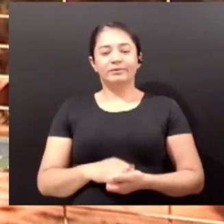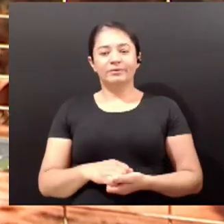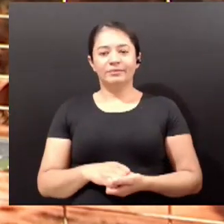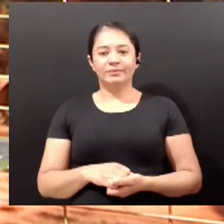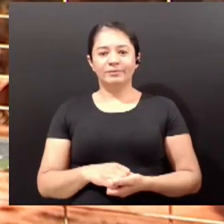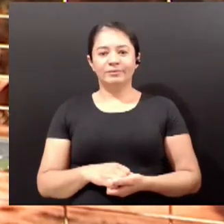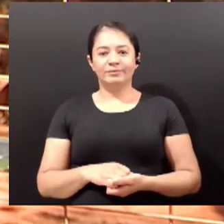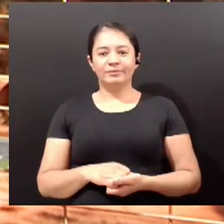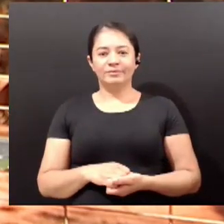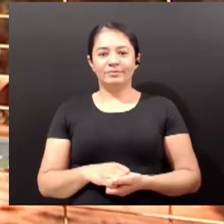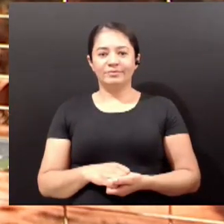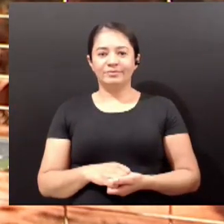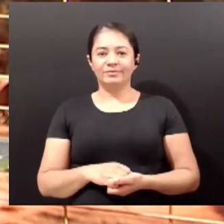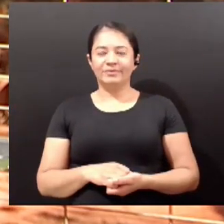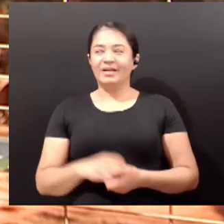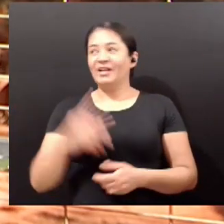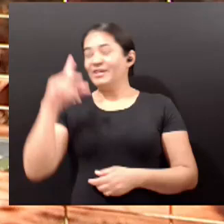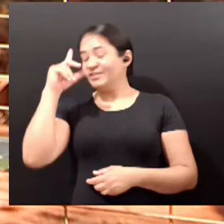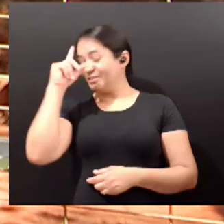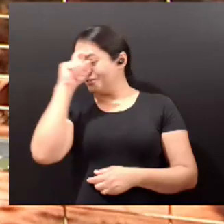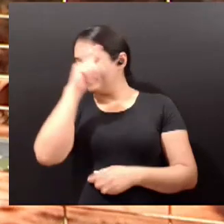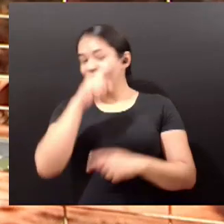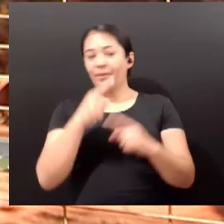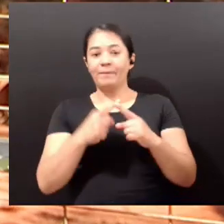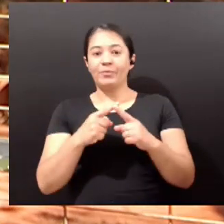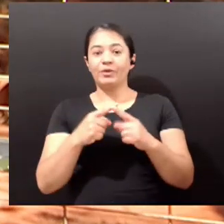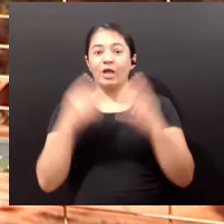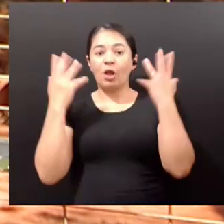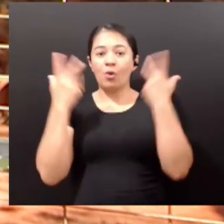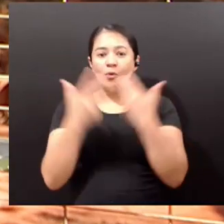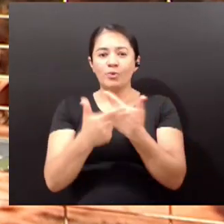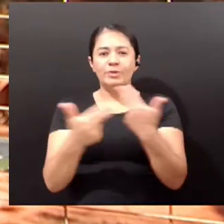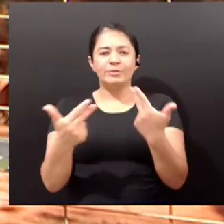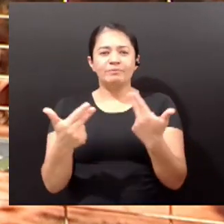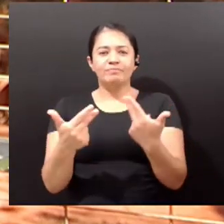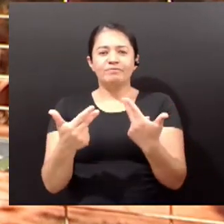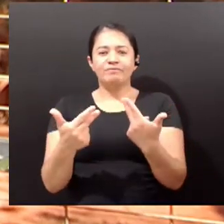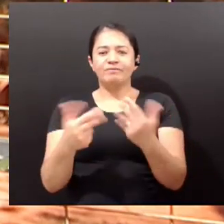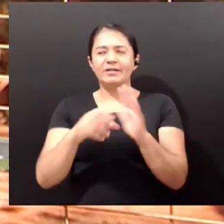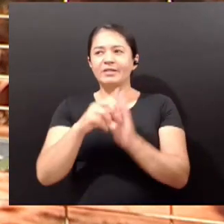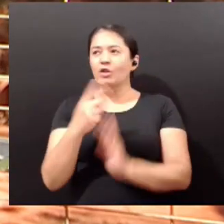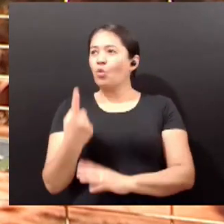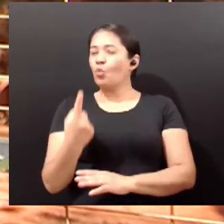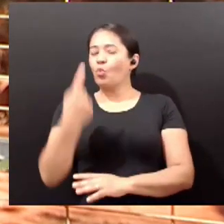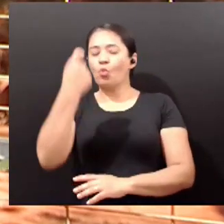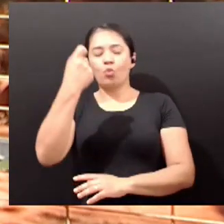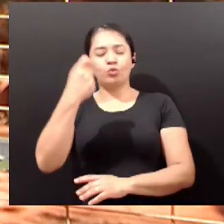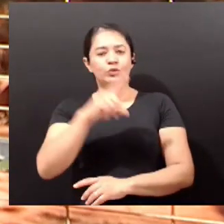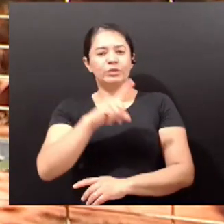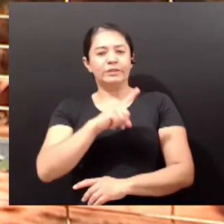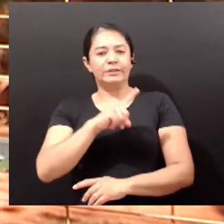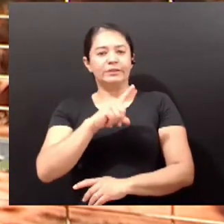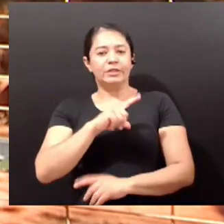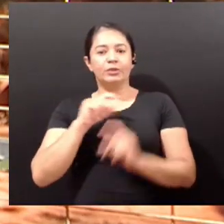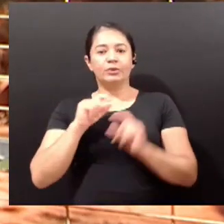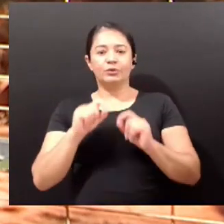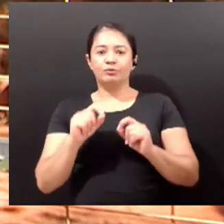Ah, é difícil, porque é um animal tão singular, assim, ela tem, é um bicho